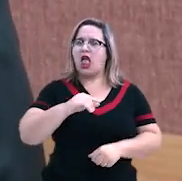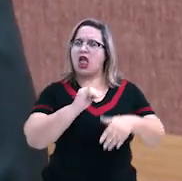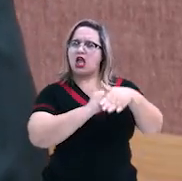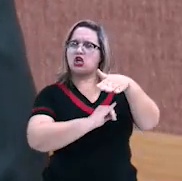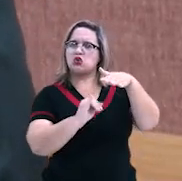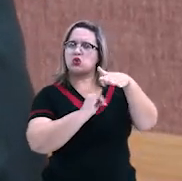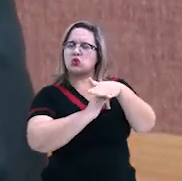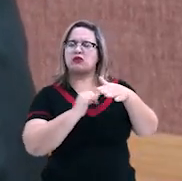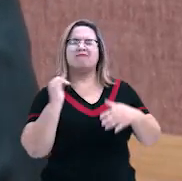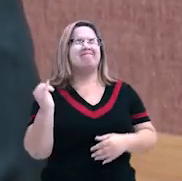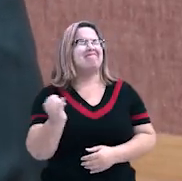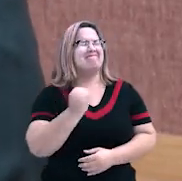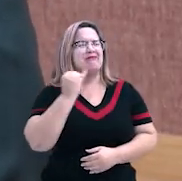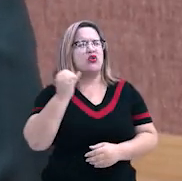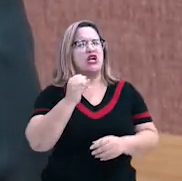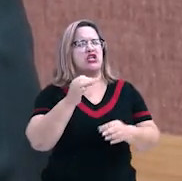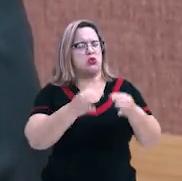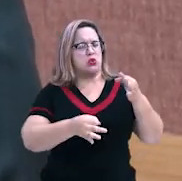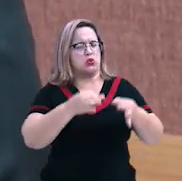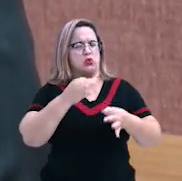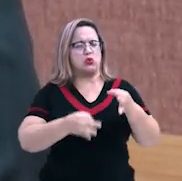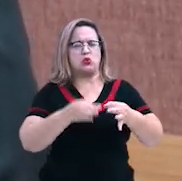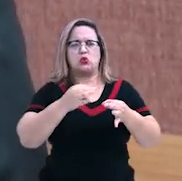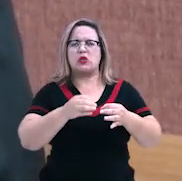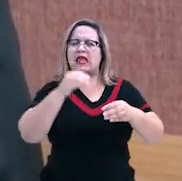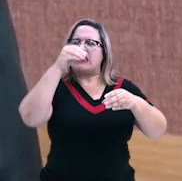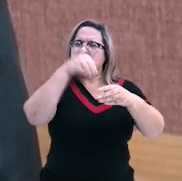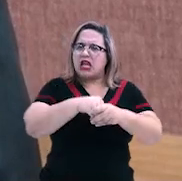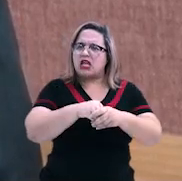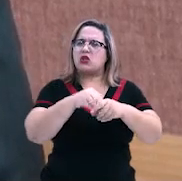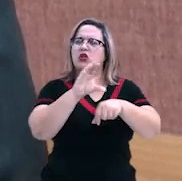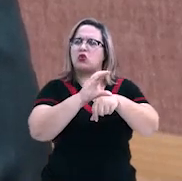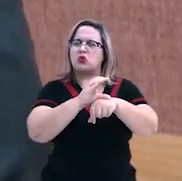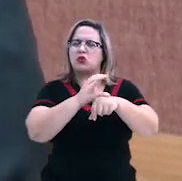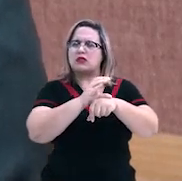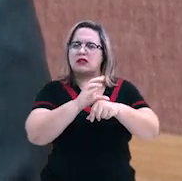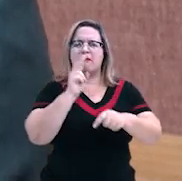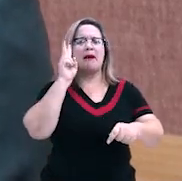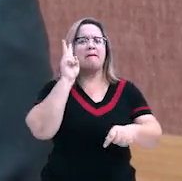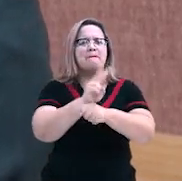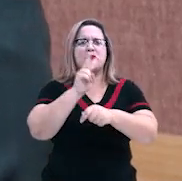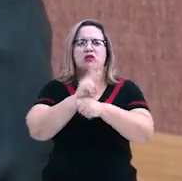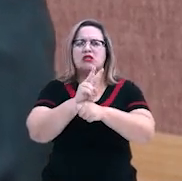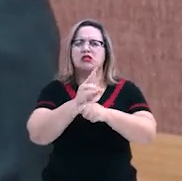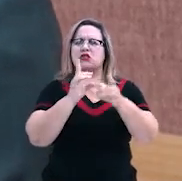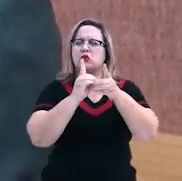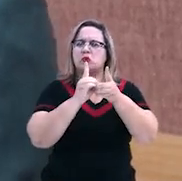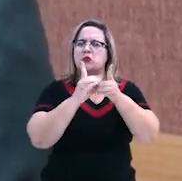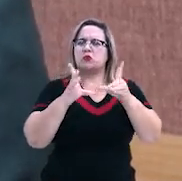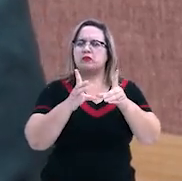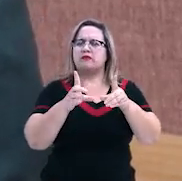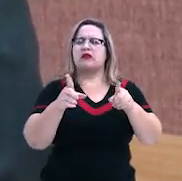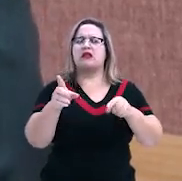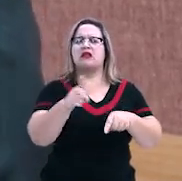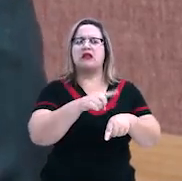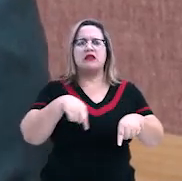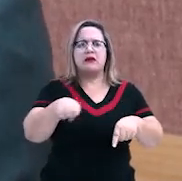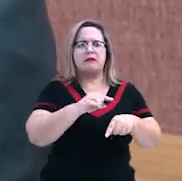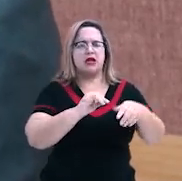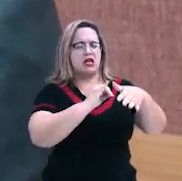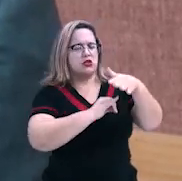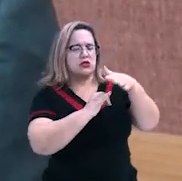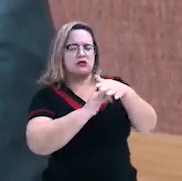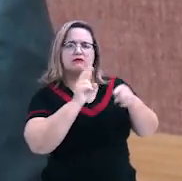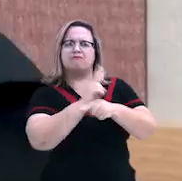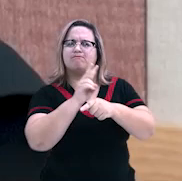que é uma instituição essencial à justiça, que está justamente na Constituição prevista para defender o regime democrático e a defesa